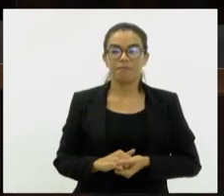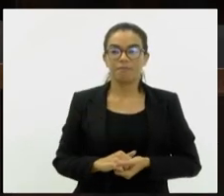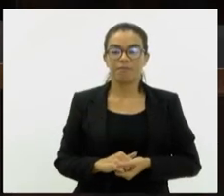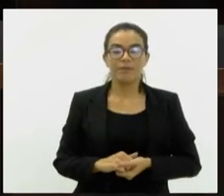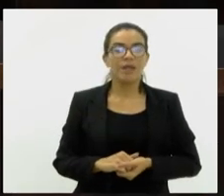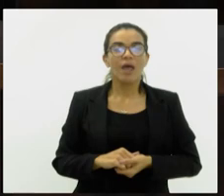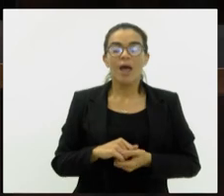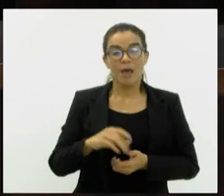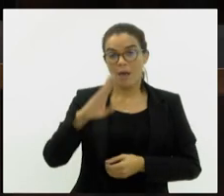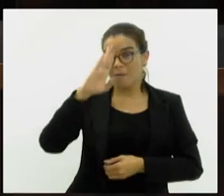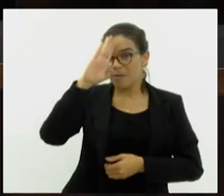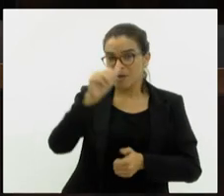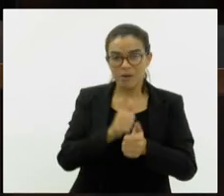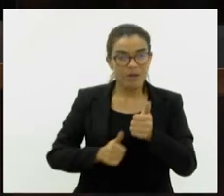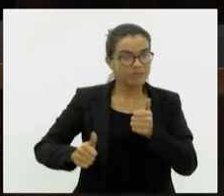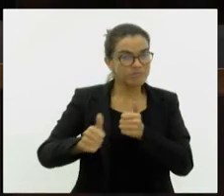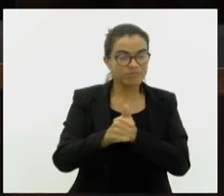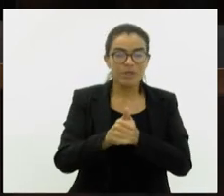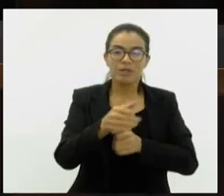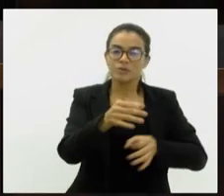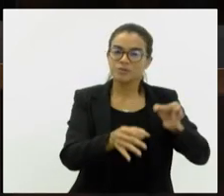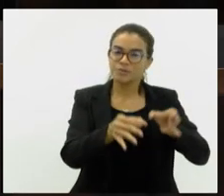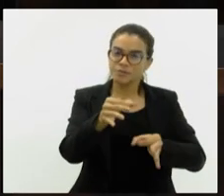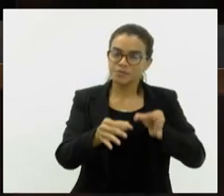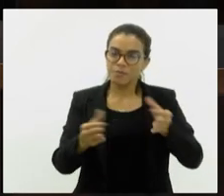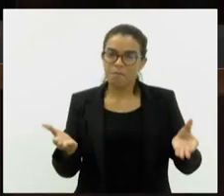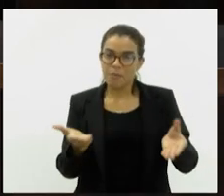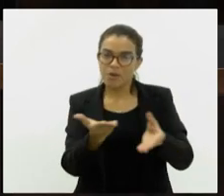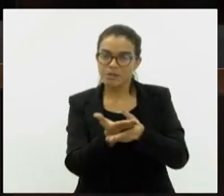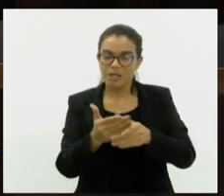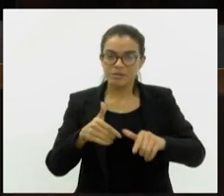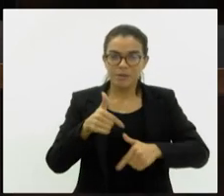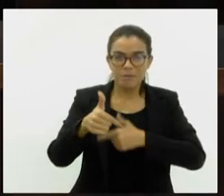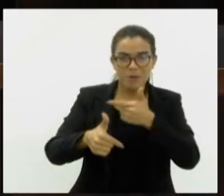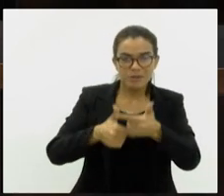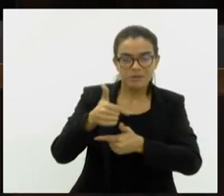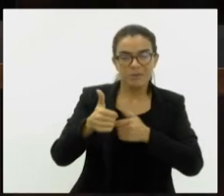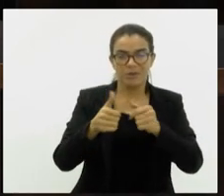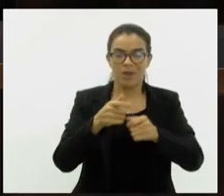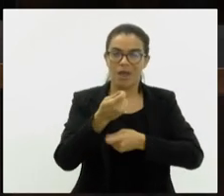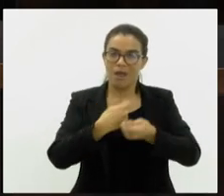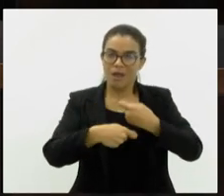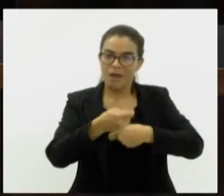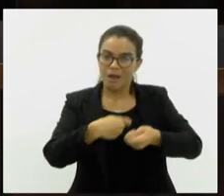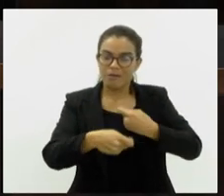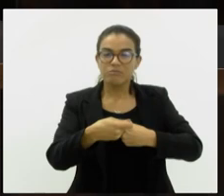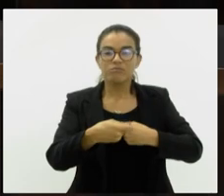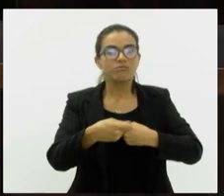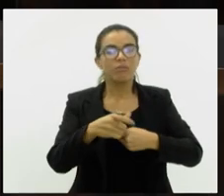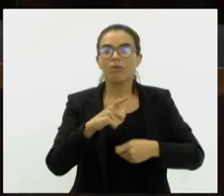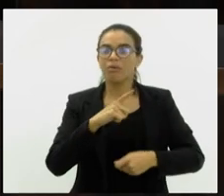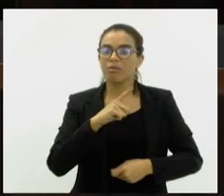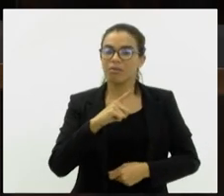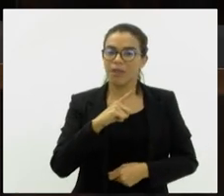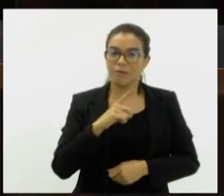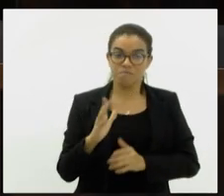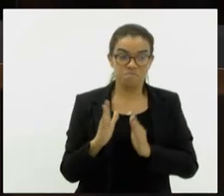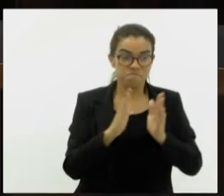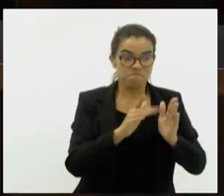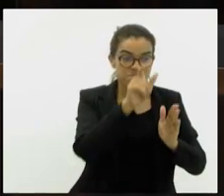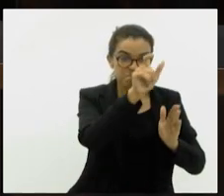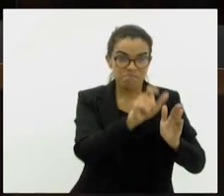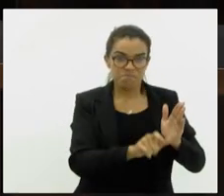a prioridade de tramitação aos processos e procedimentos administrativos em que figure como parte